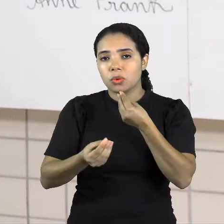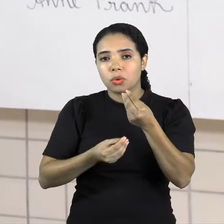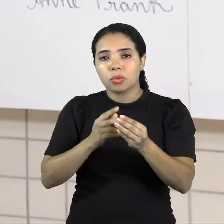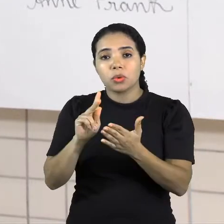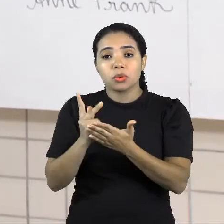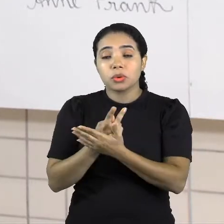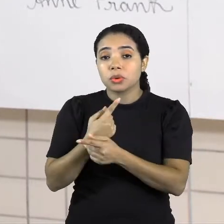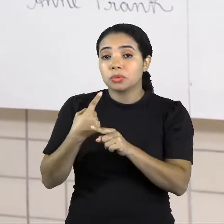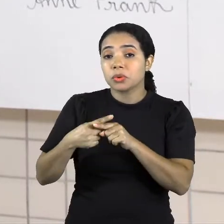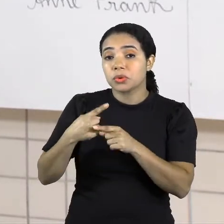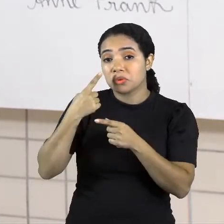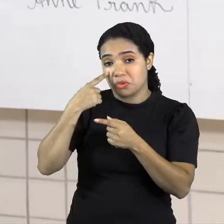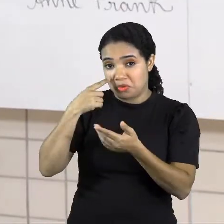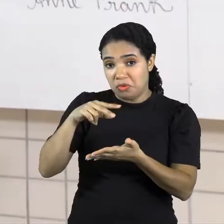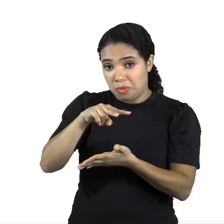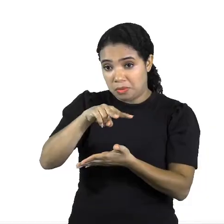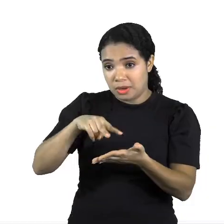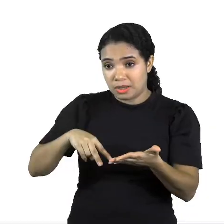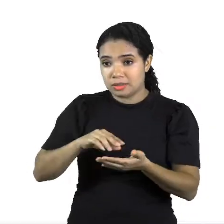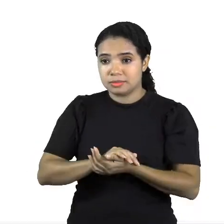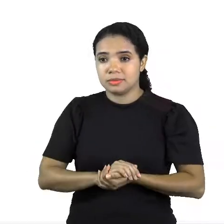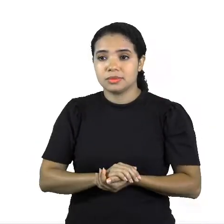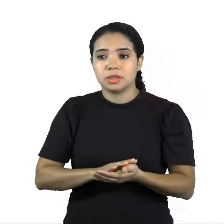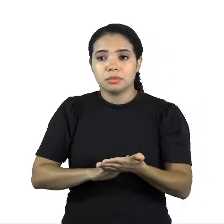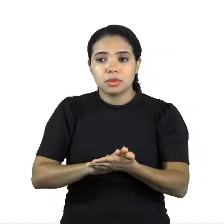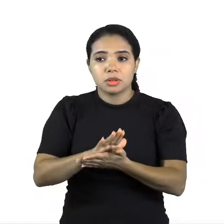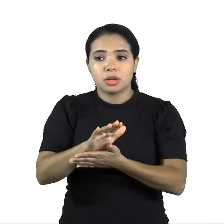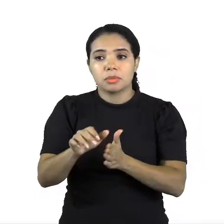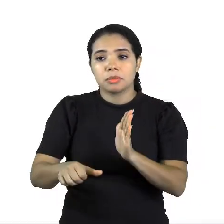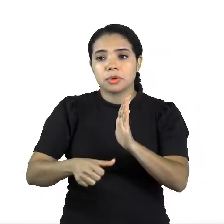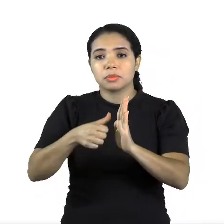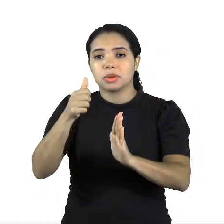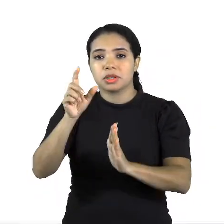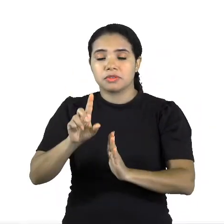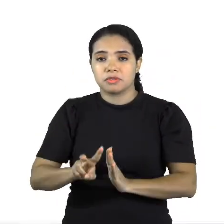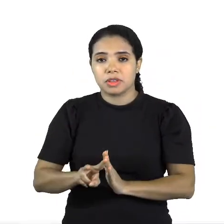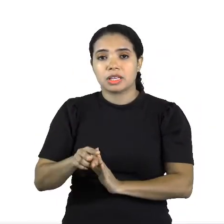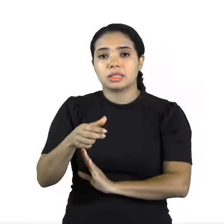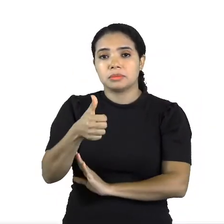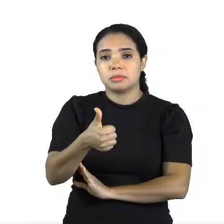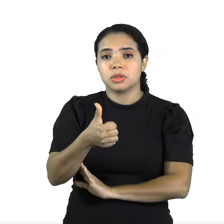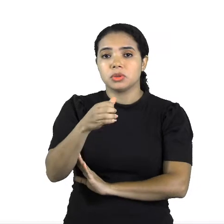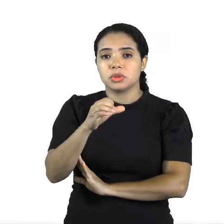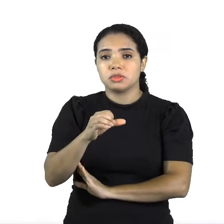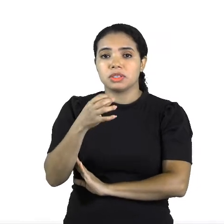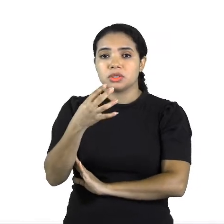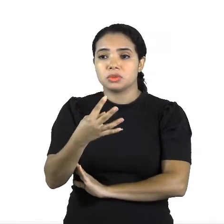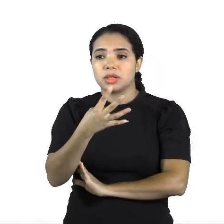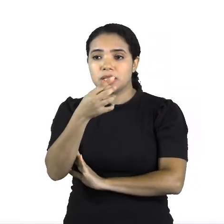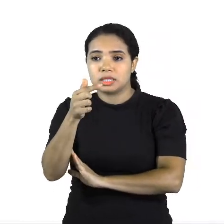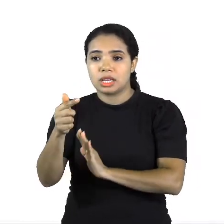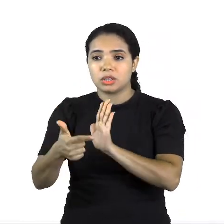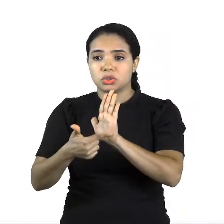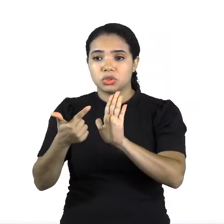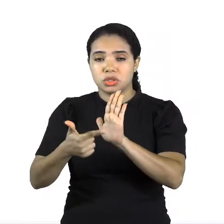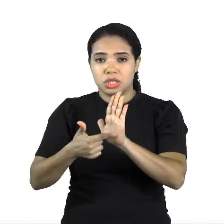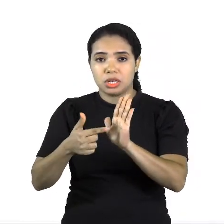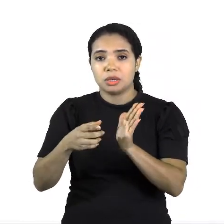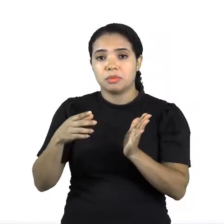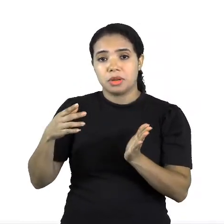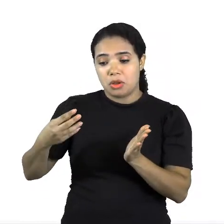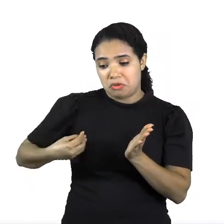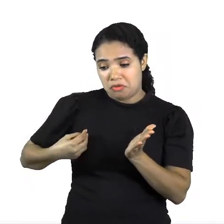porquê. Então vamos ver? Publicado pela primeira vez em 1947, o livro Diário de